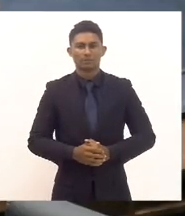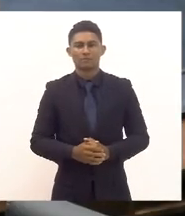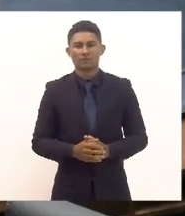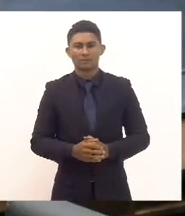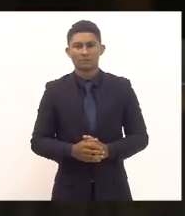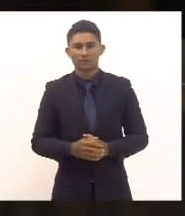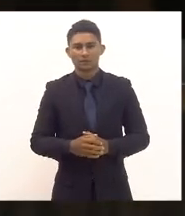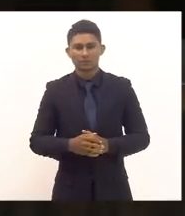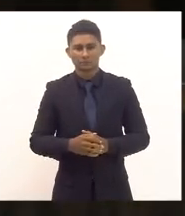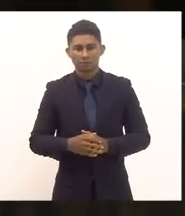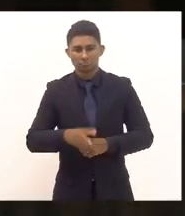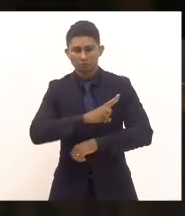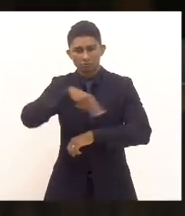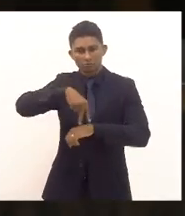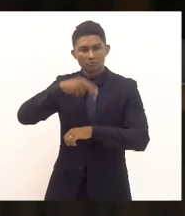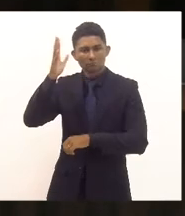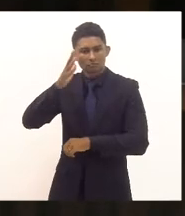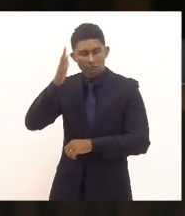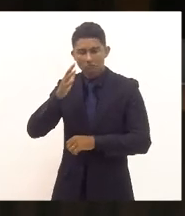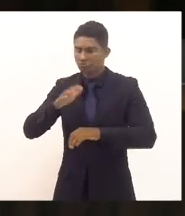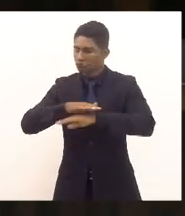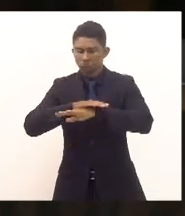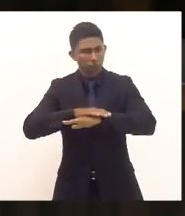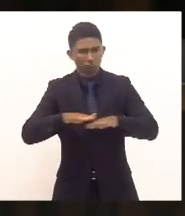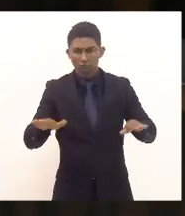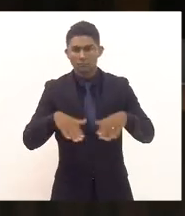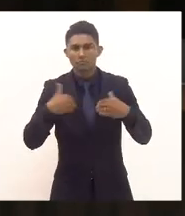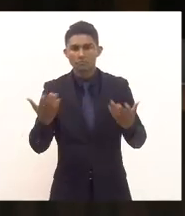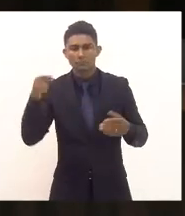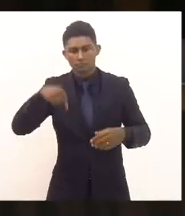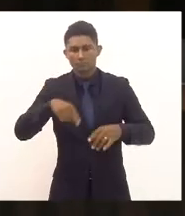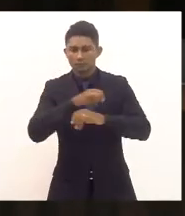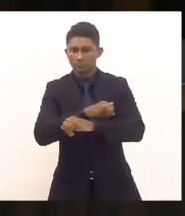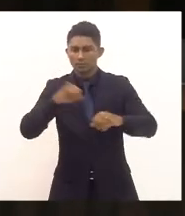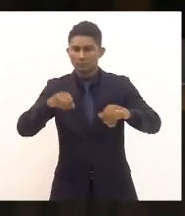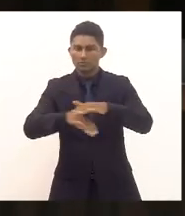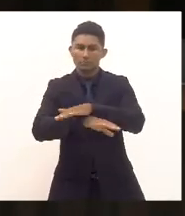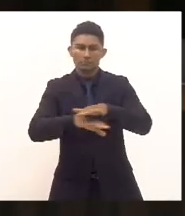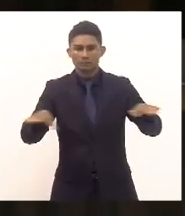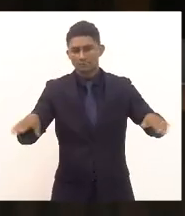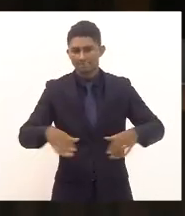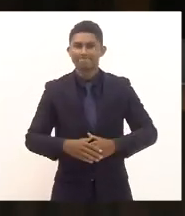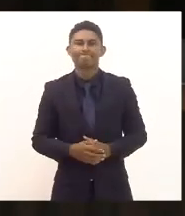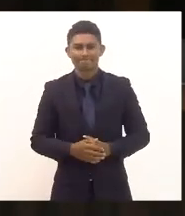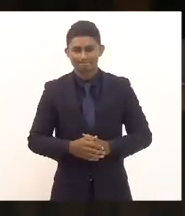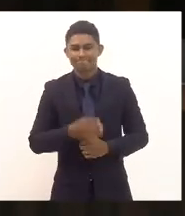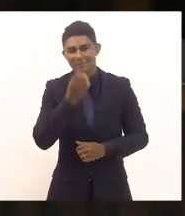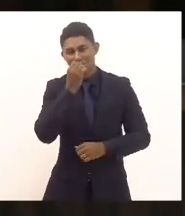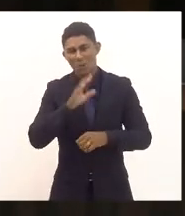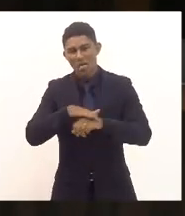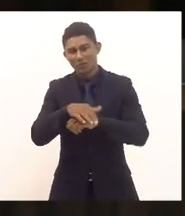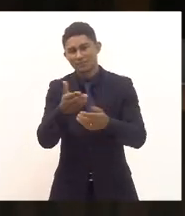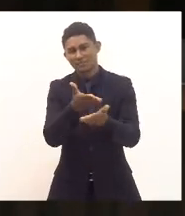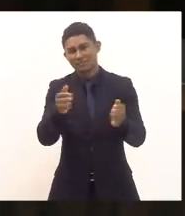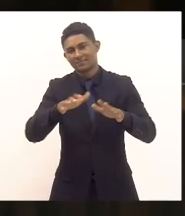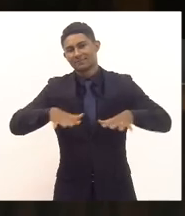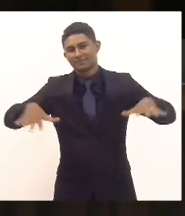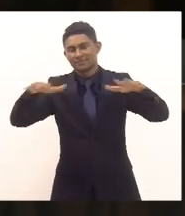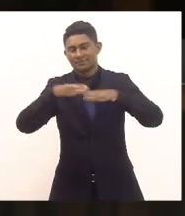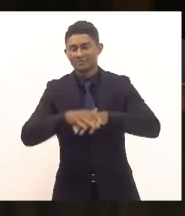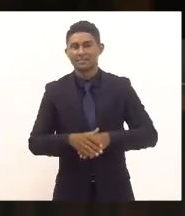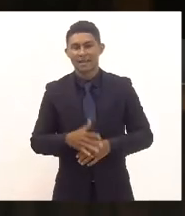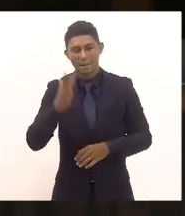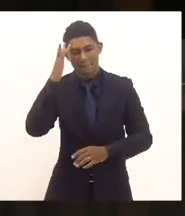e não havendo mais oradores inscritos a presidência encerra o expediente final uma boa noite a todos e a